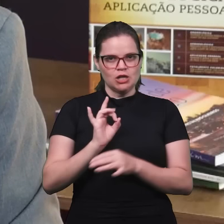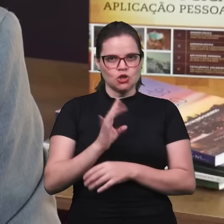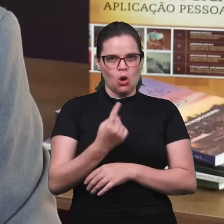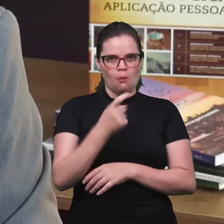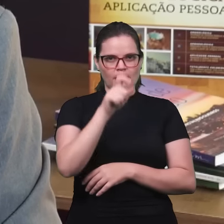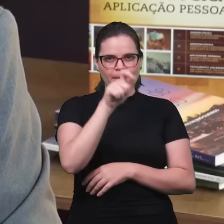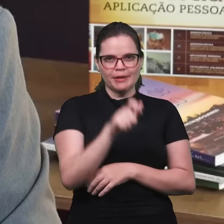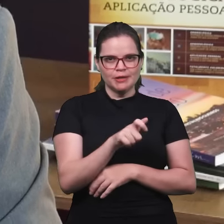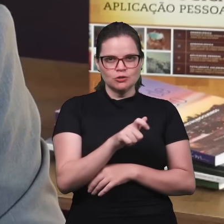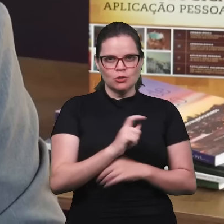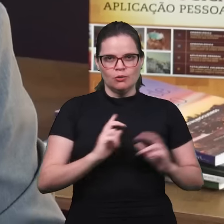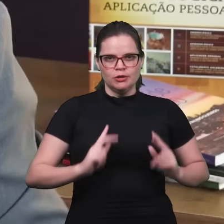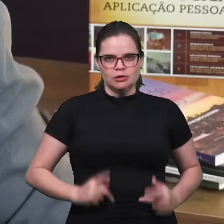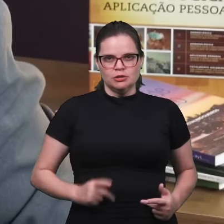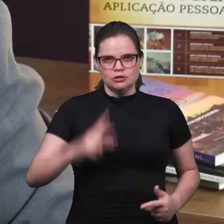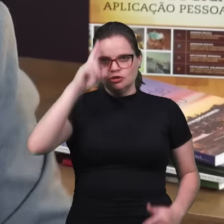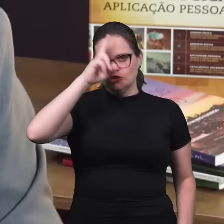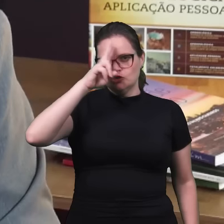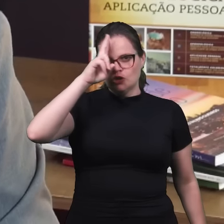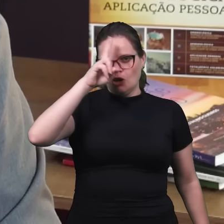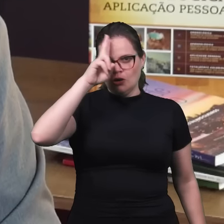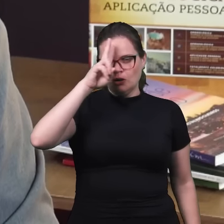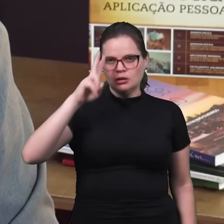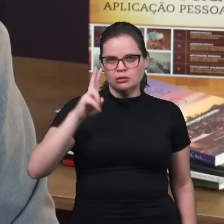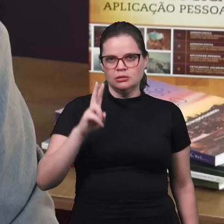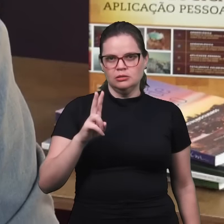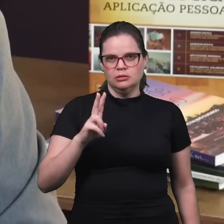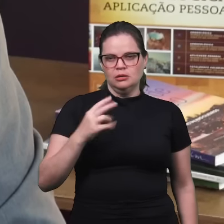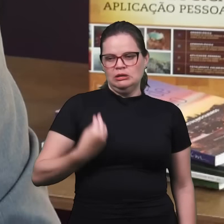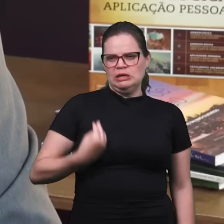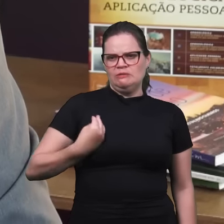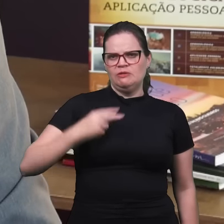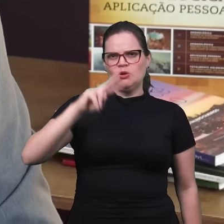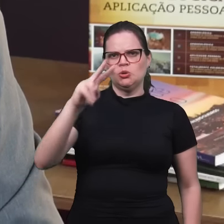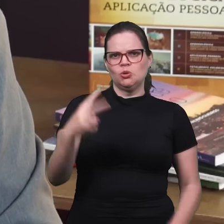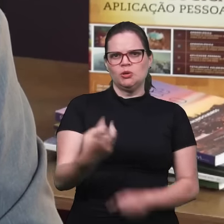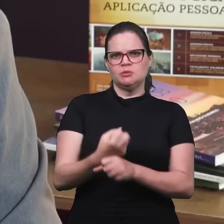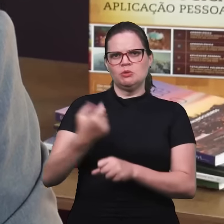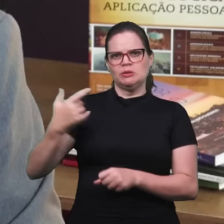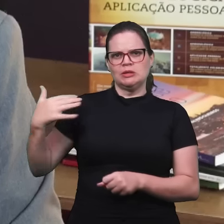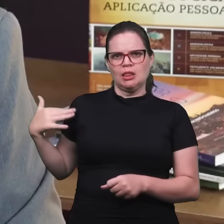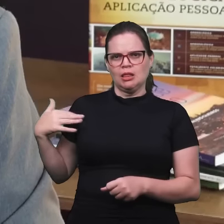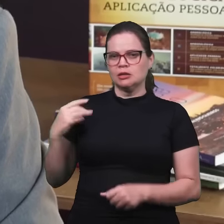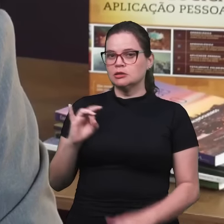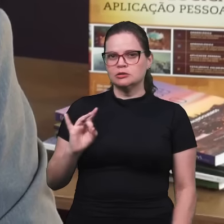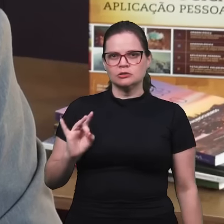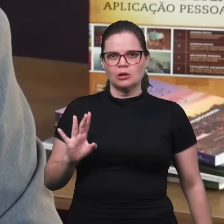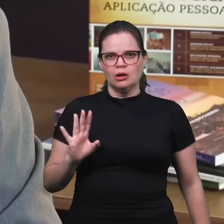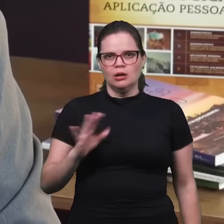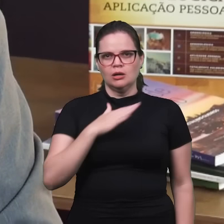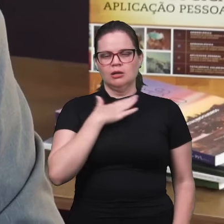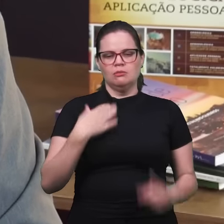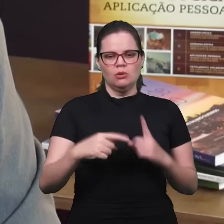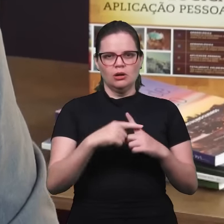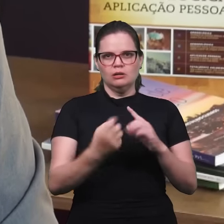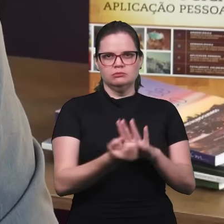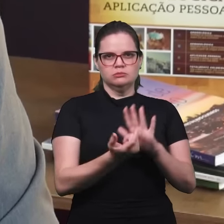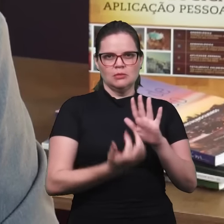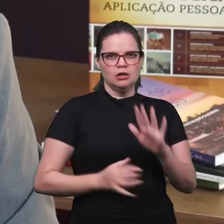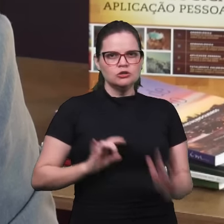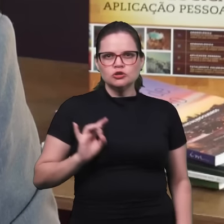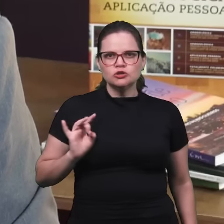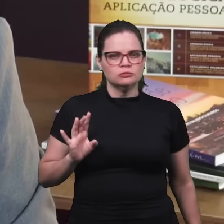personagem histórico, né? Que viveu há cerca de 2000 anos atrás, né? Que viveu, que foi crucificado, que morreu,